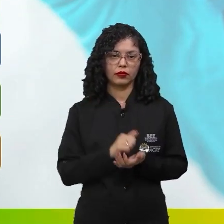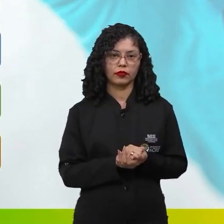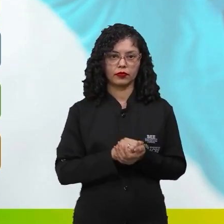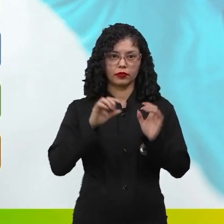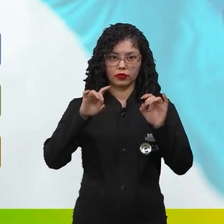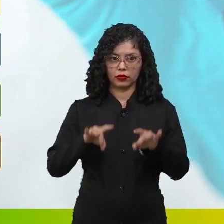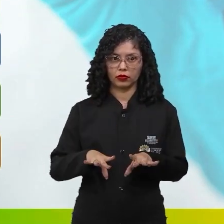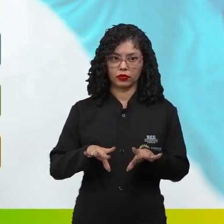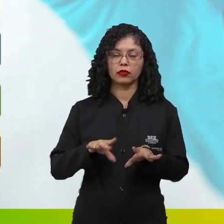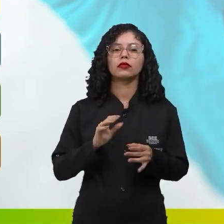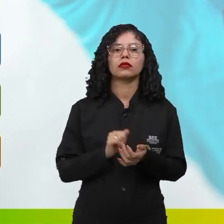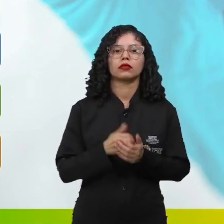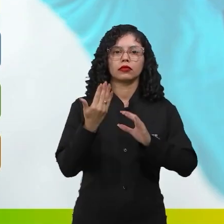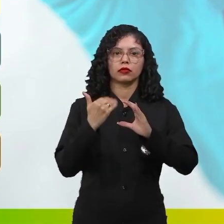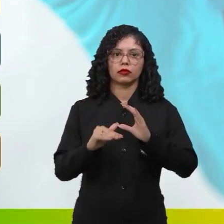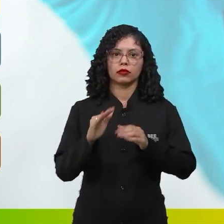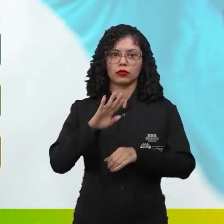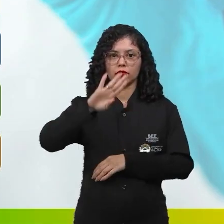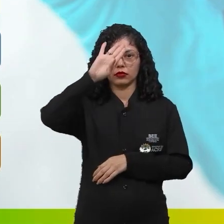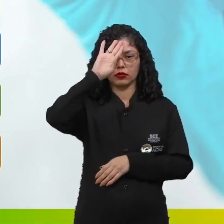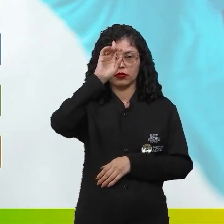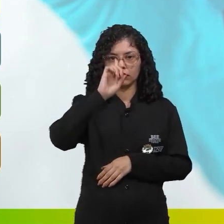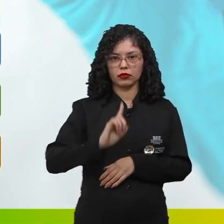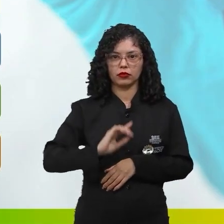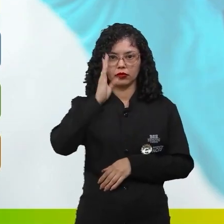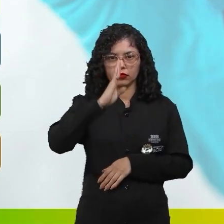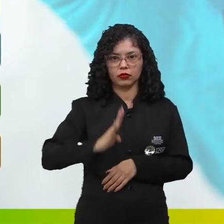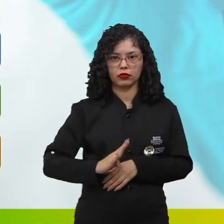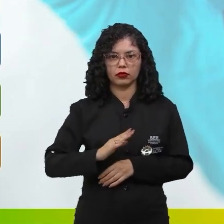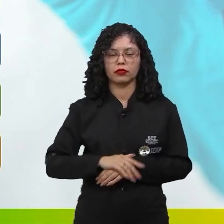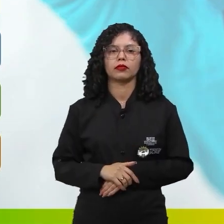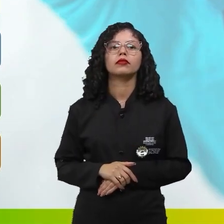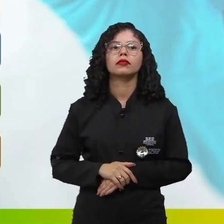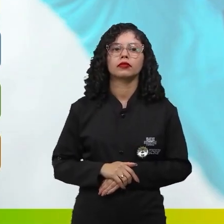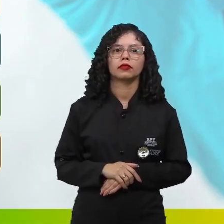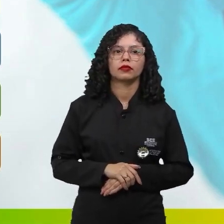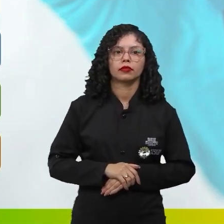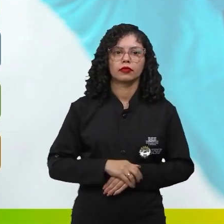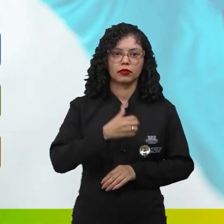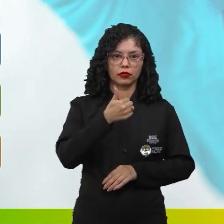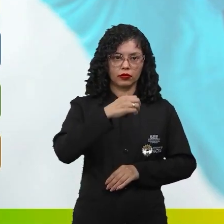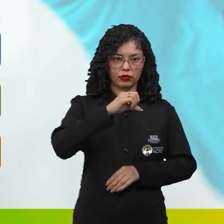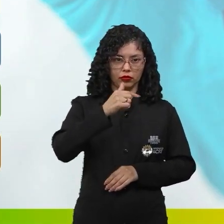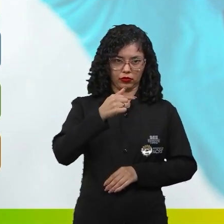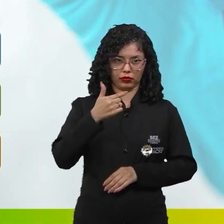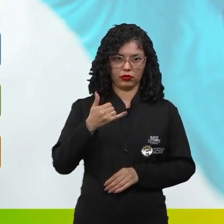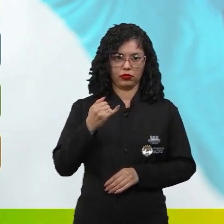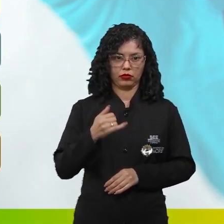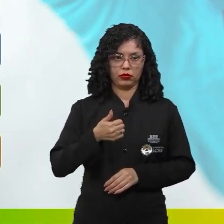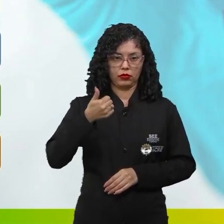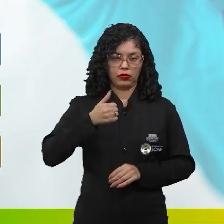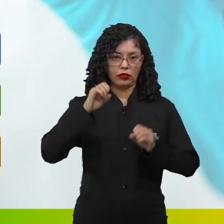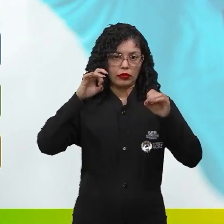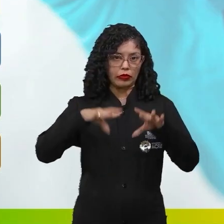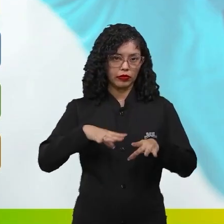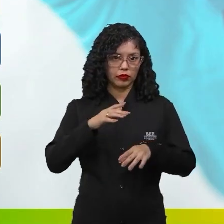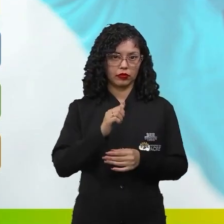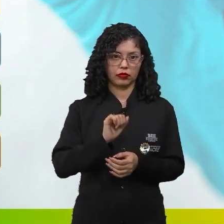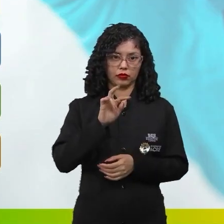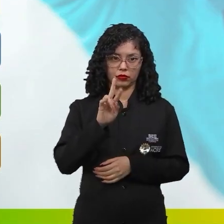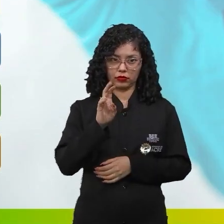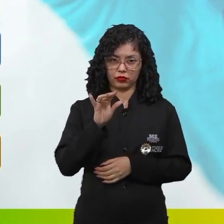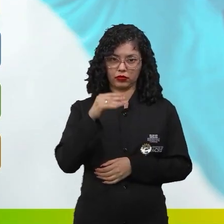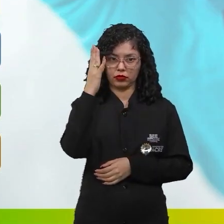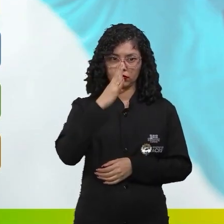1942, temos a última transmissão urbana da febre amarela no Brasil. Em 1971 acontece o quê? O último caso